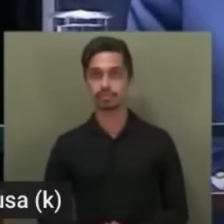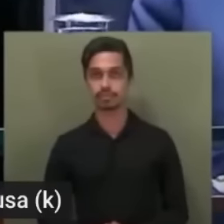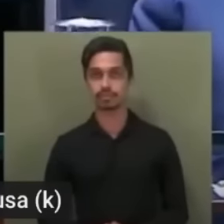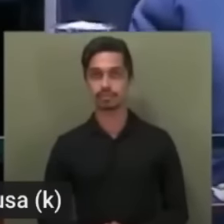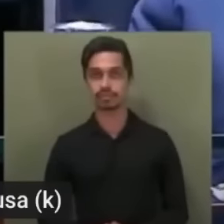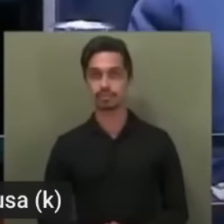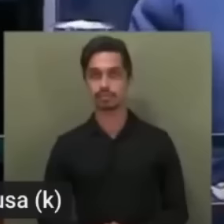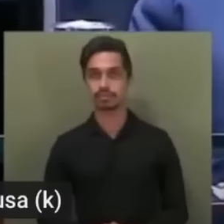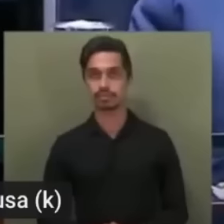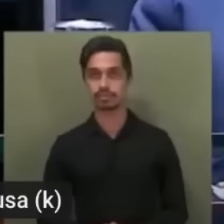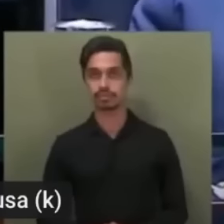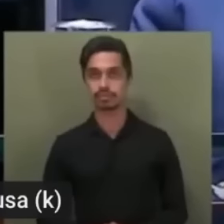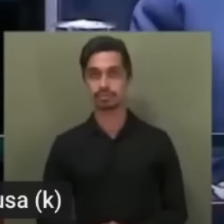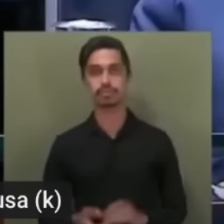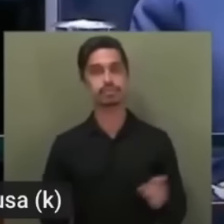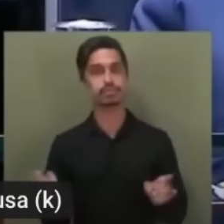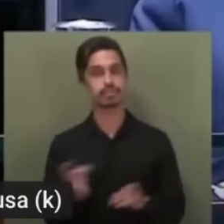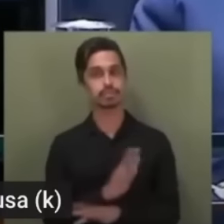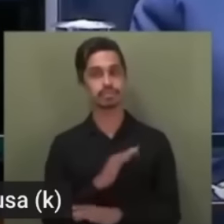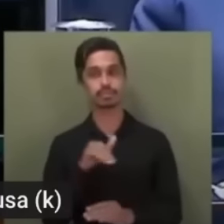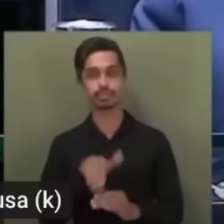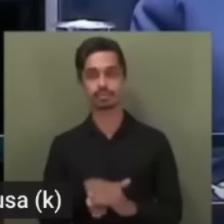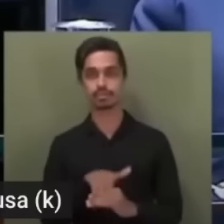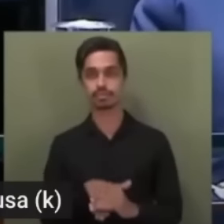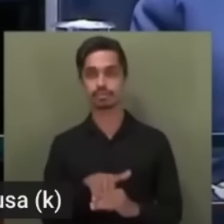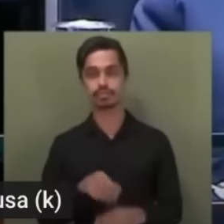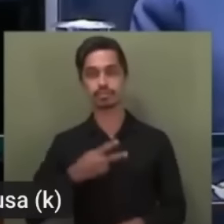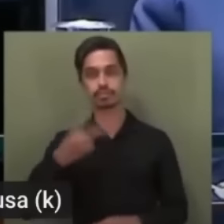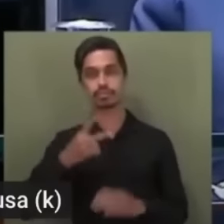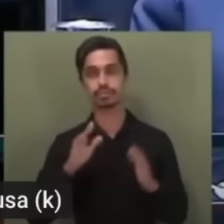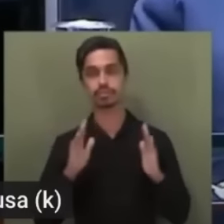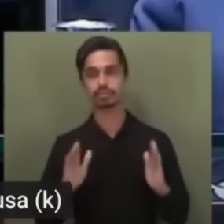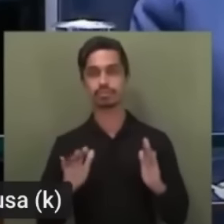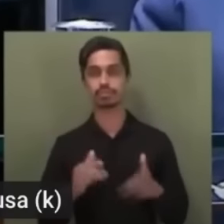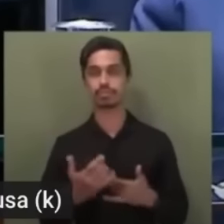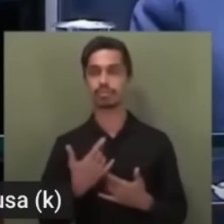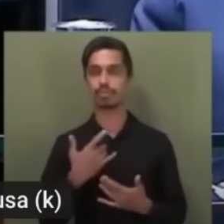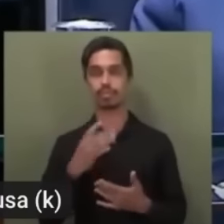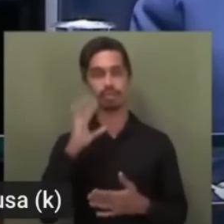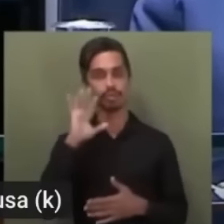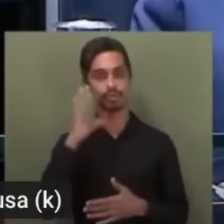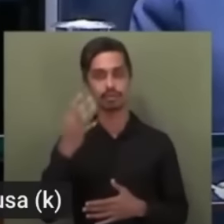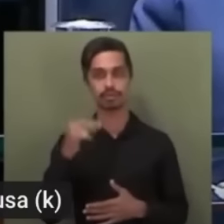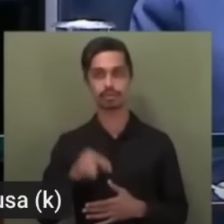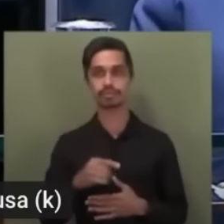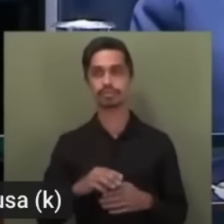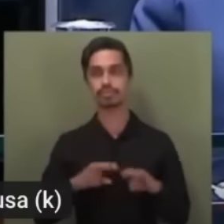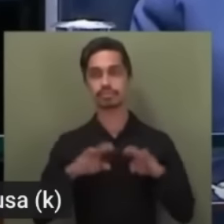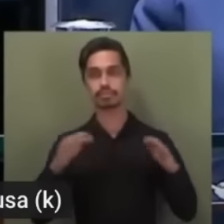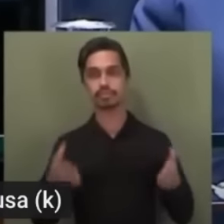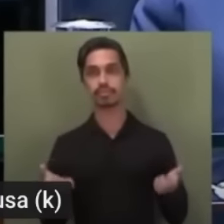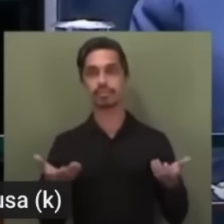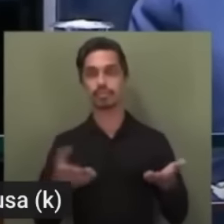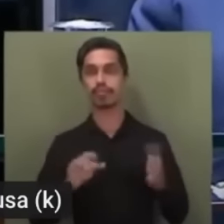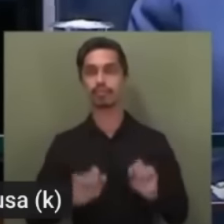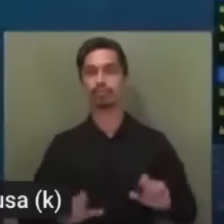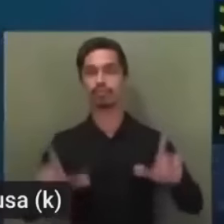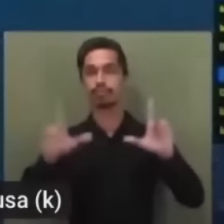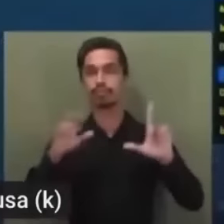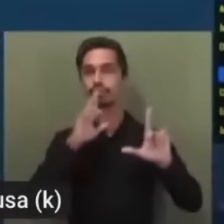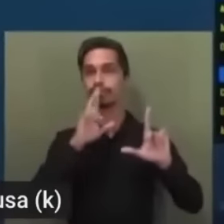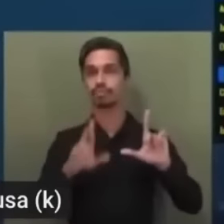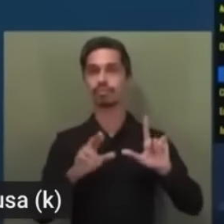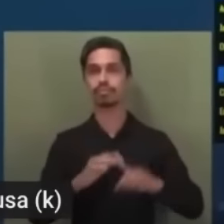votaram encerrada a votação em segundo turno determino a Secretaria Geral da mesa que mostre no painel o